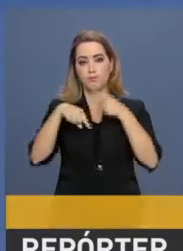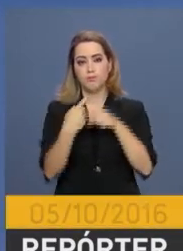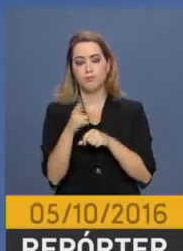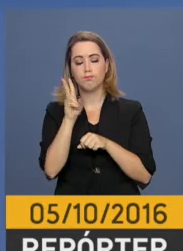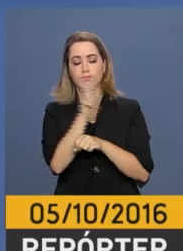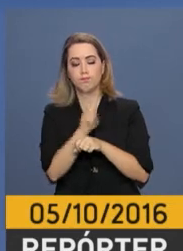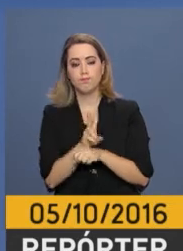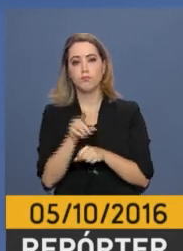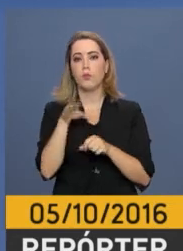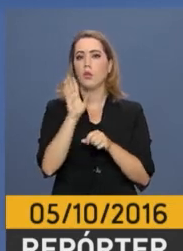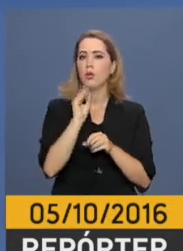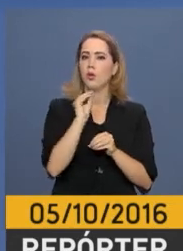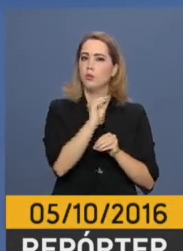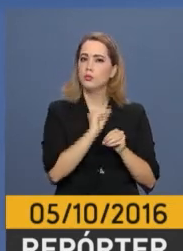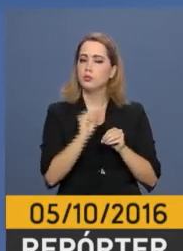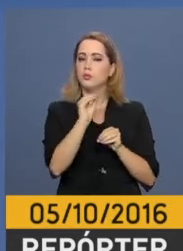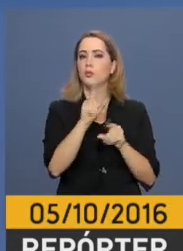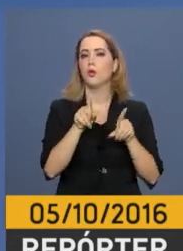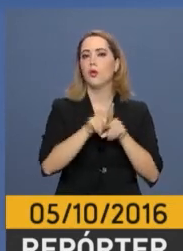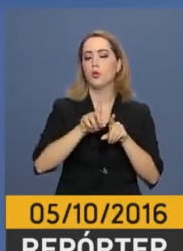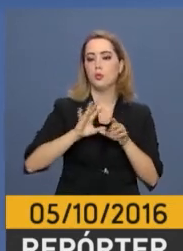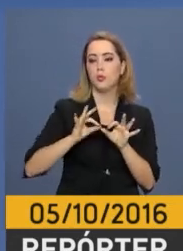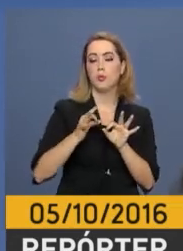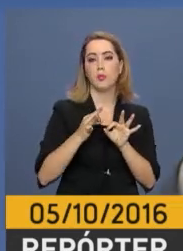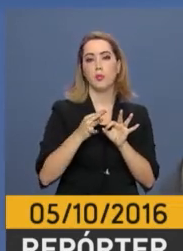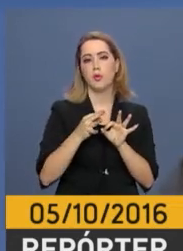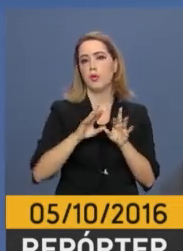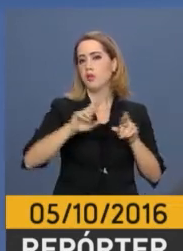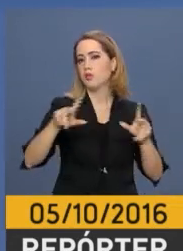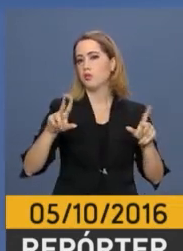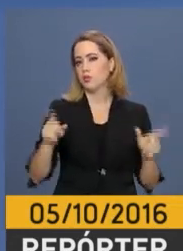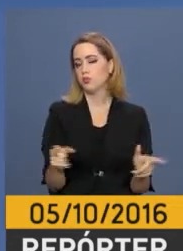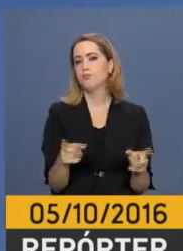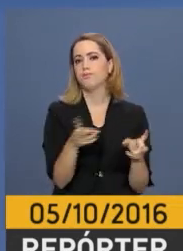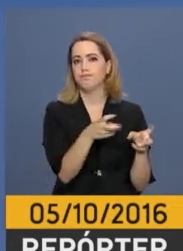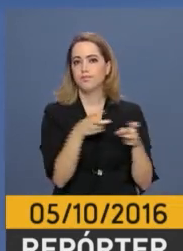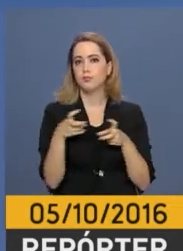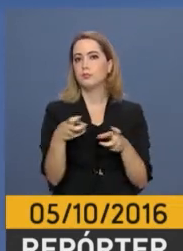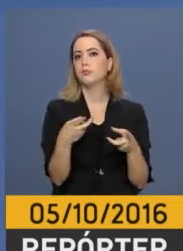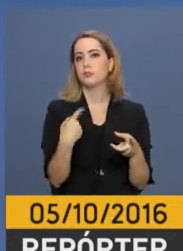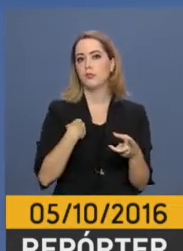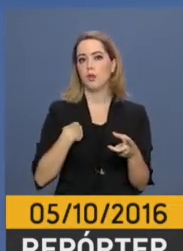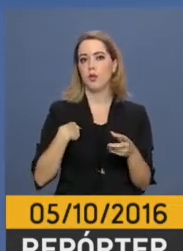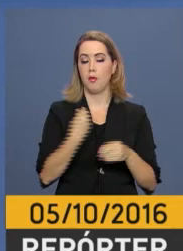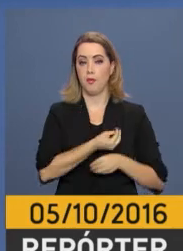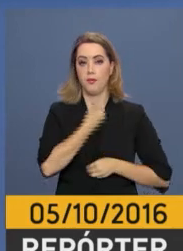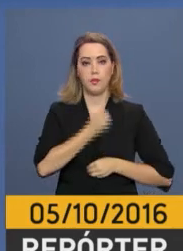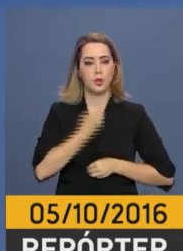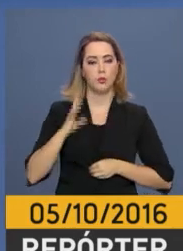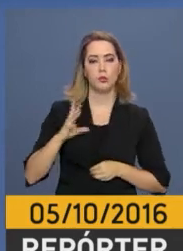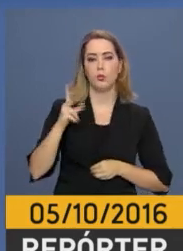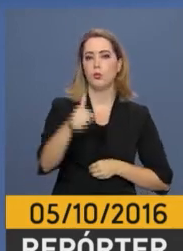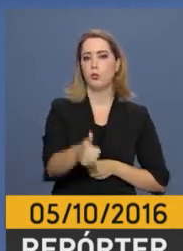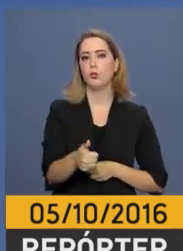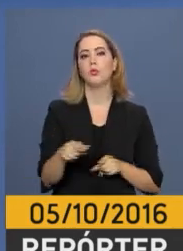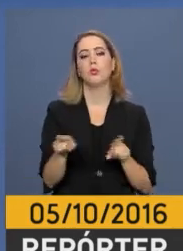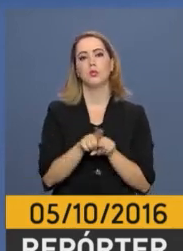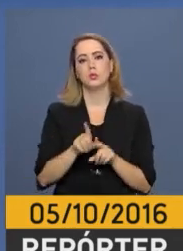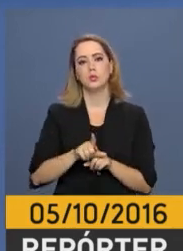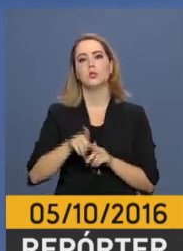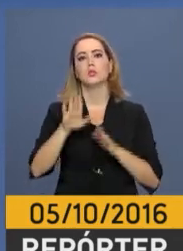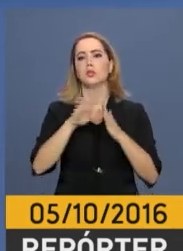várias dimensões o resto da vida então tem estudos muito